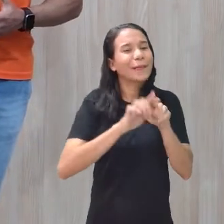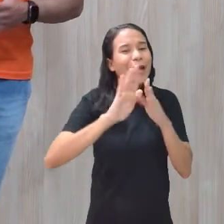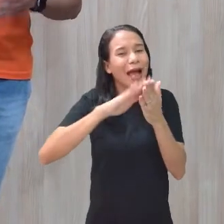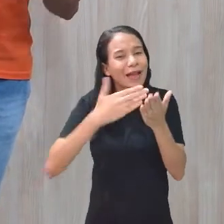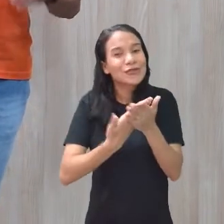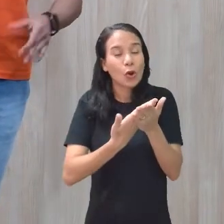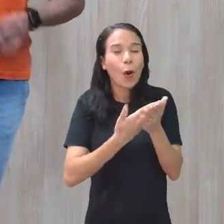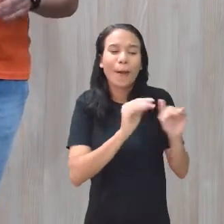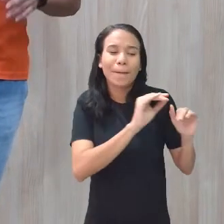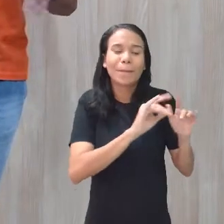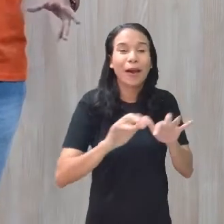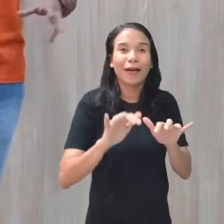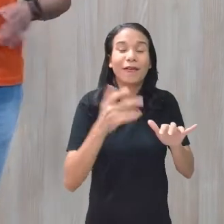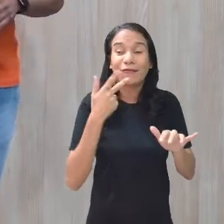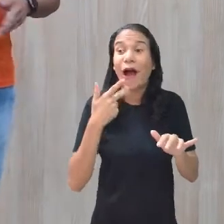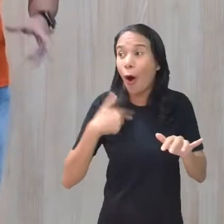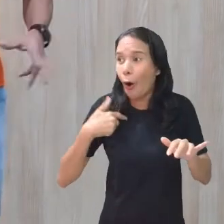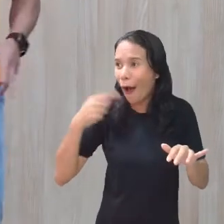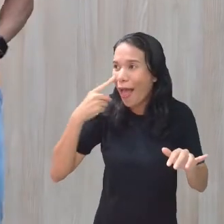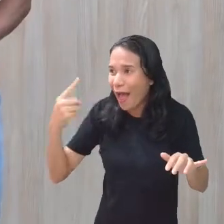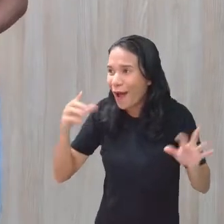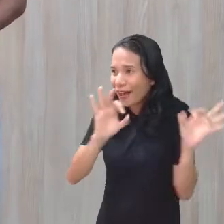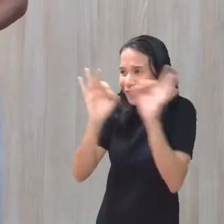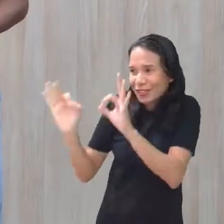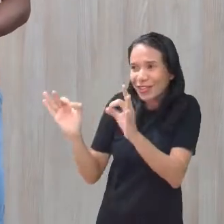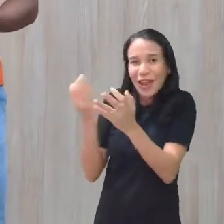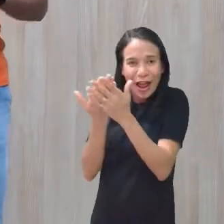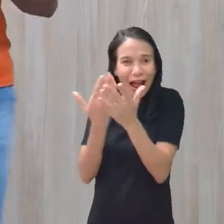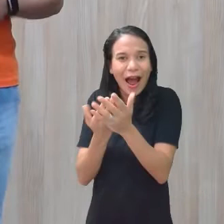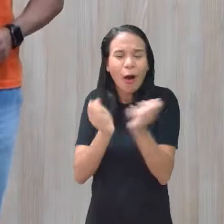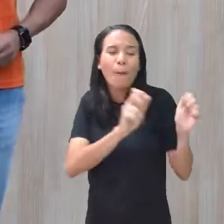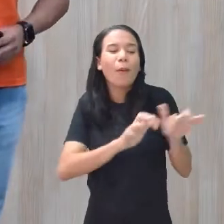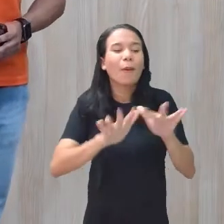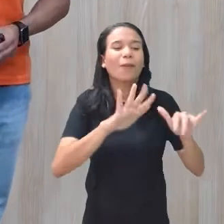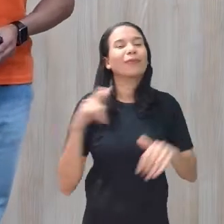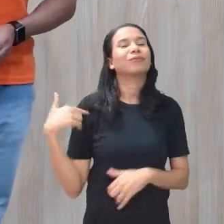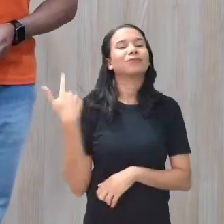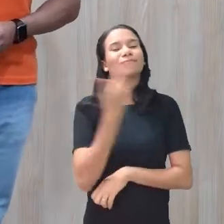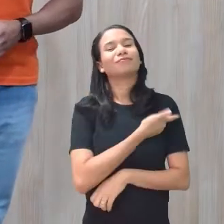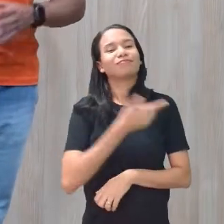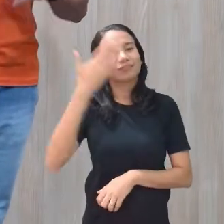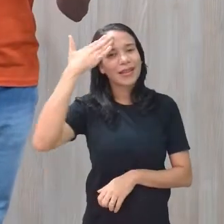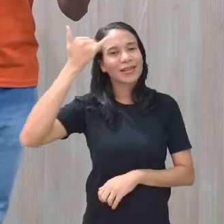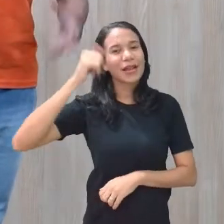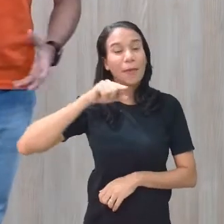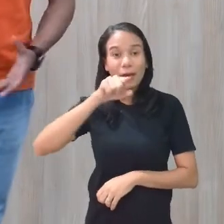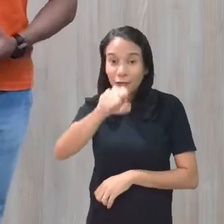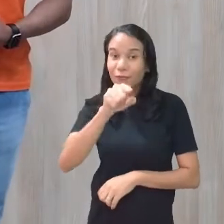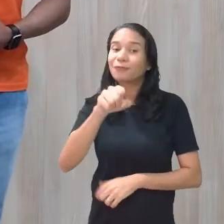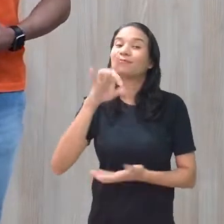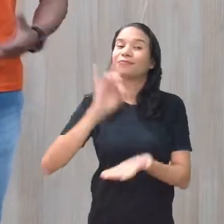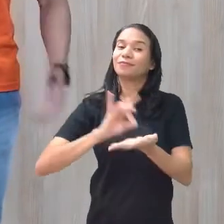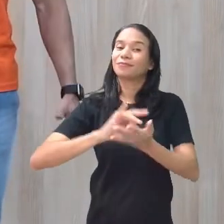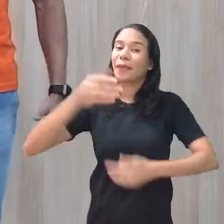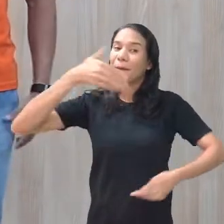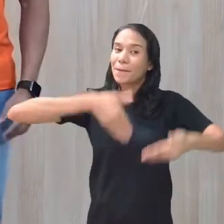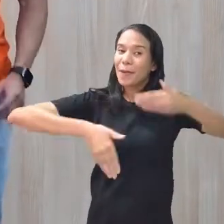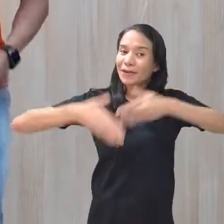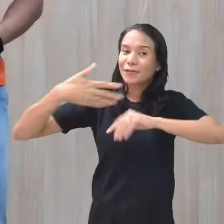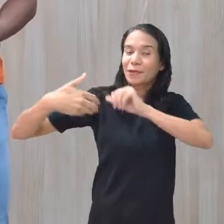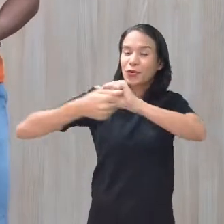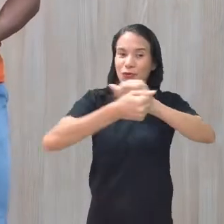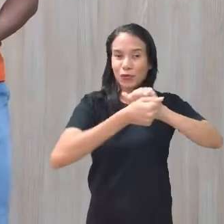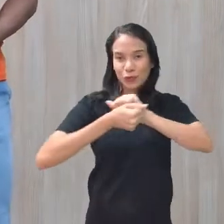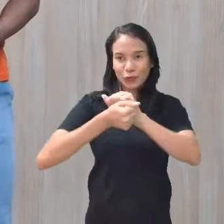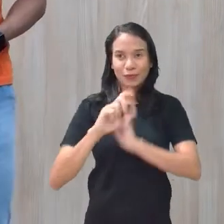estuda. Diz aí, ó, tô assistindo, tô ligadinho na aula, tá? Só pra gente aí saber aí que você está participando ao vivo aqui